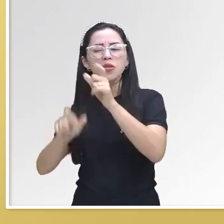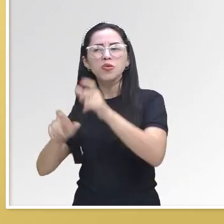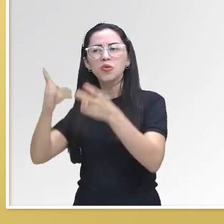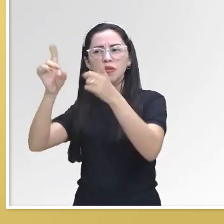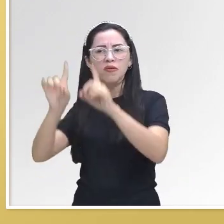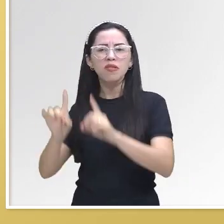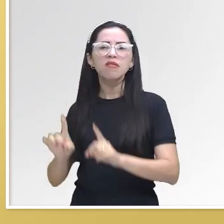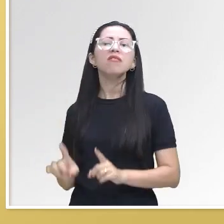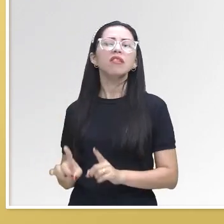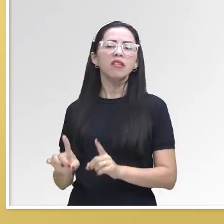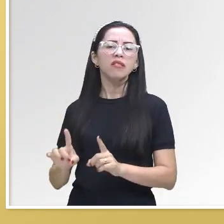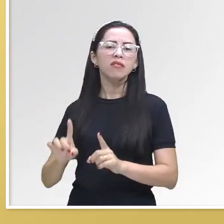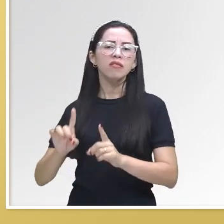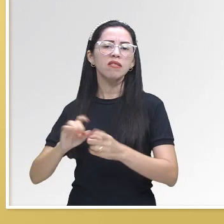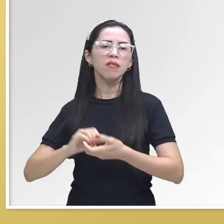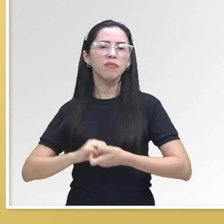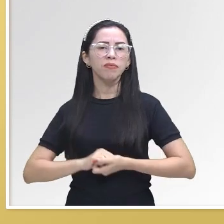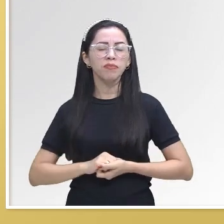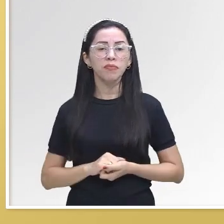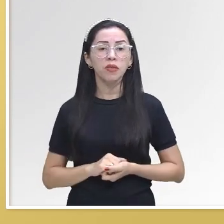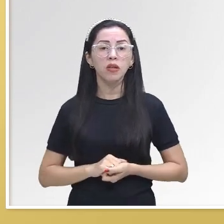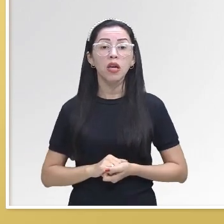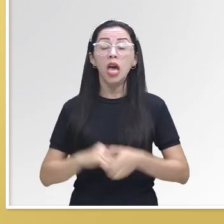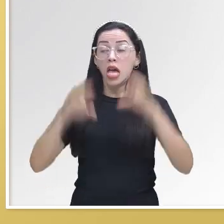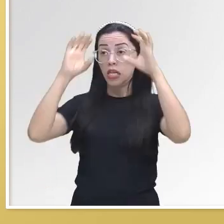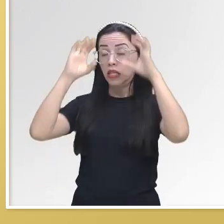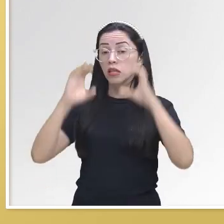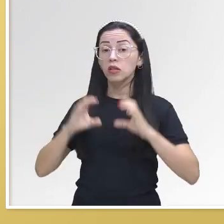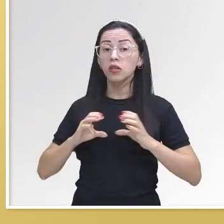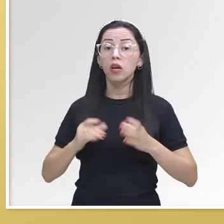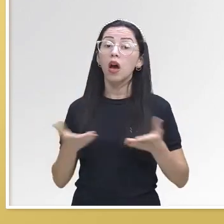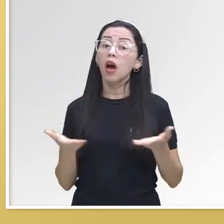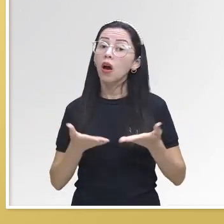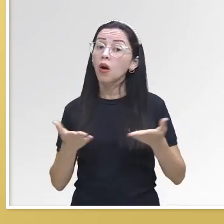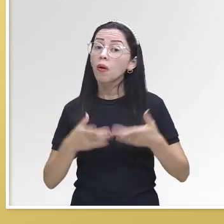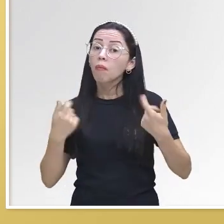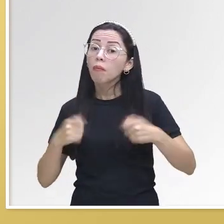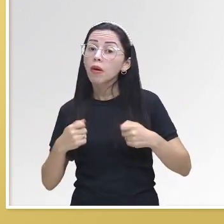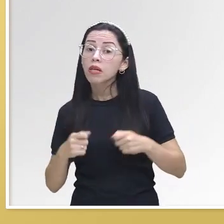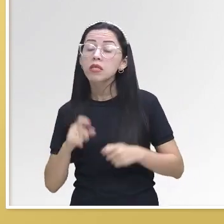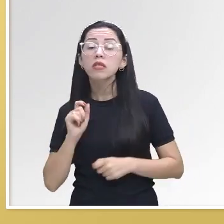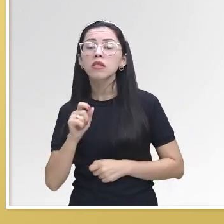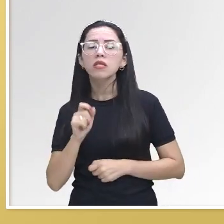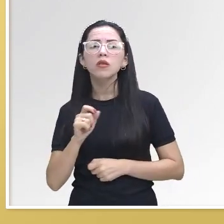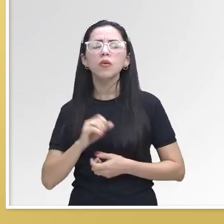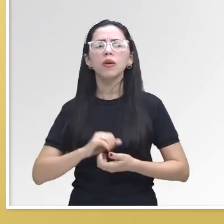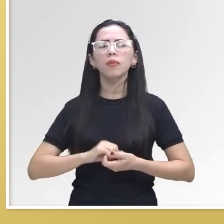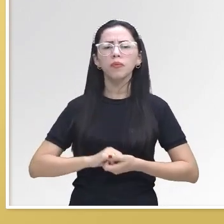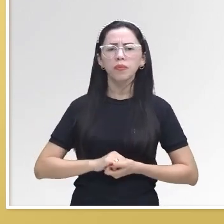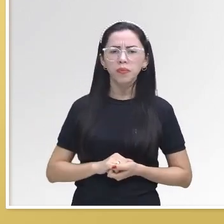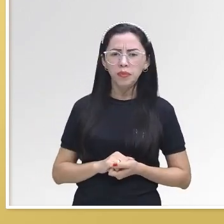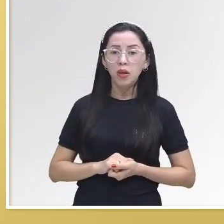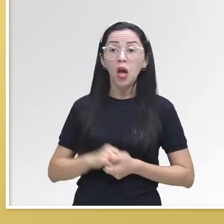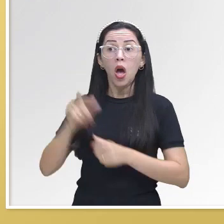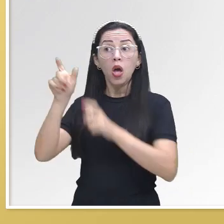cidadania. O que se necessita agora é a sua devida implementação, para que as pessoas, ao saírem nas